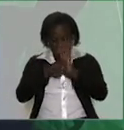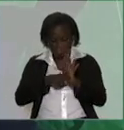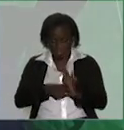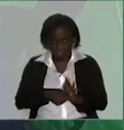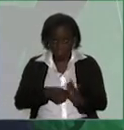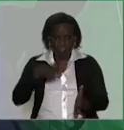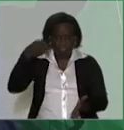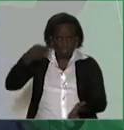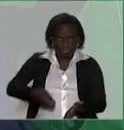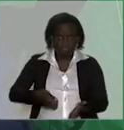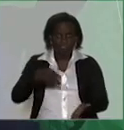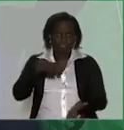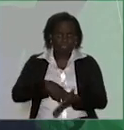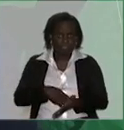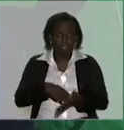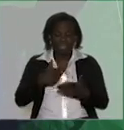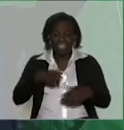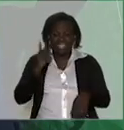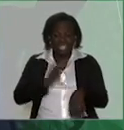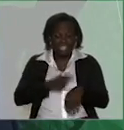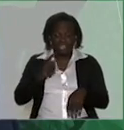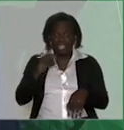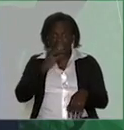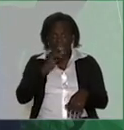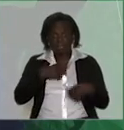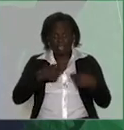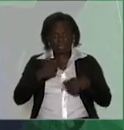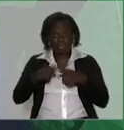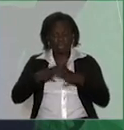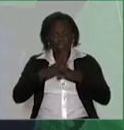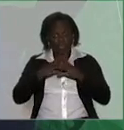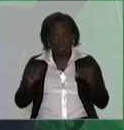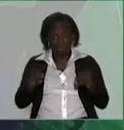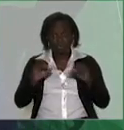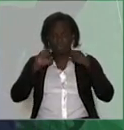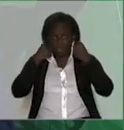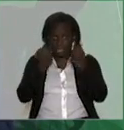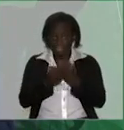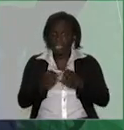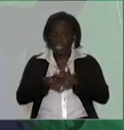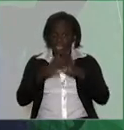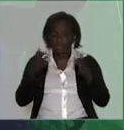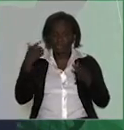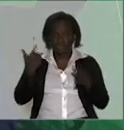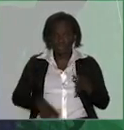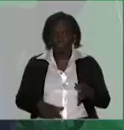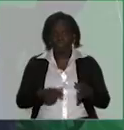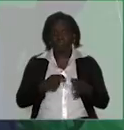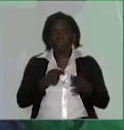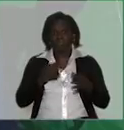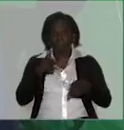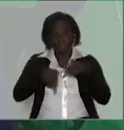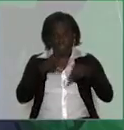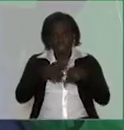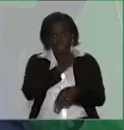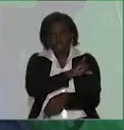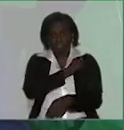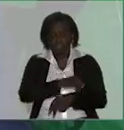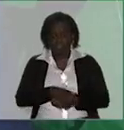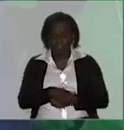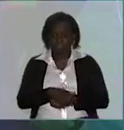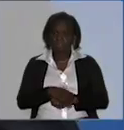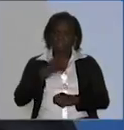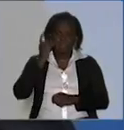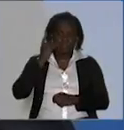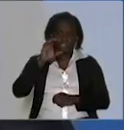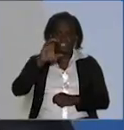Tem que punir, sim. Mas nós temos que imediatamente dar uma solução para retomar o Maracanã e oferecer o Maracanã de novo à população do Rio de